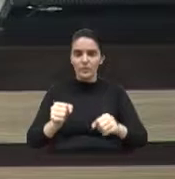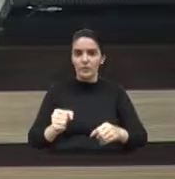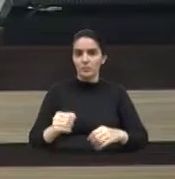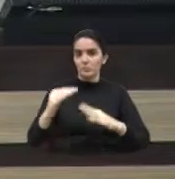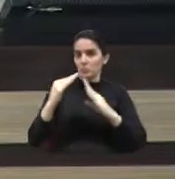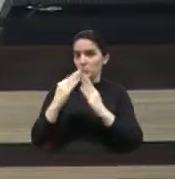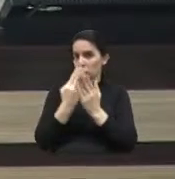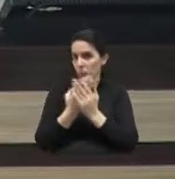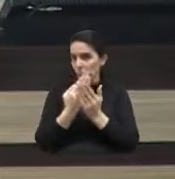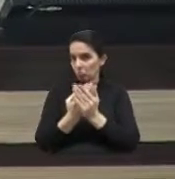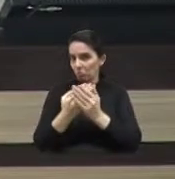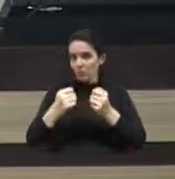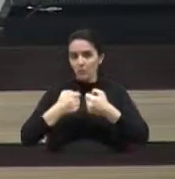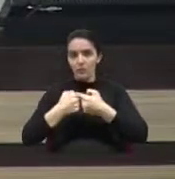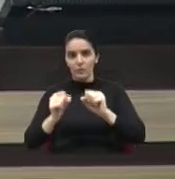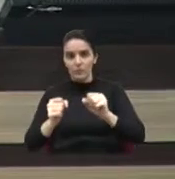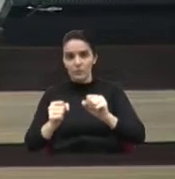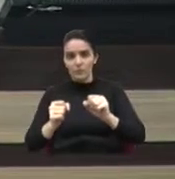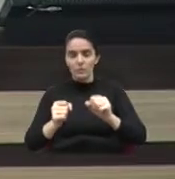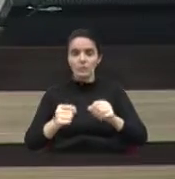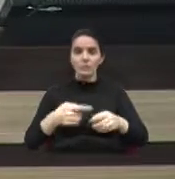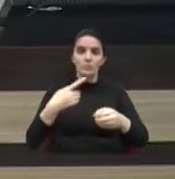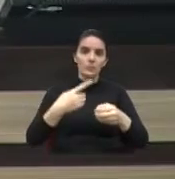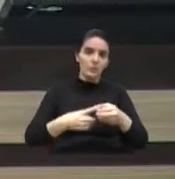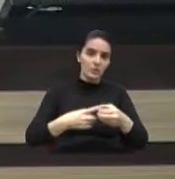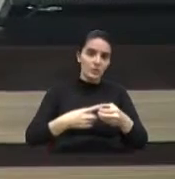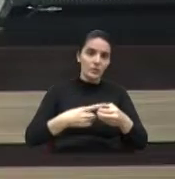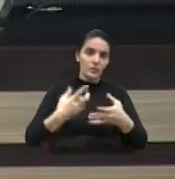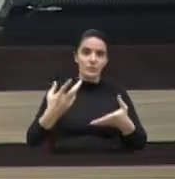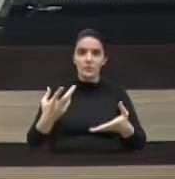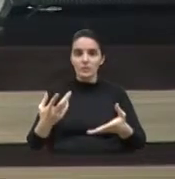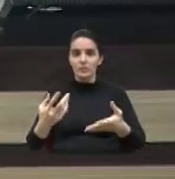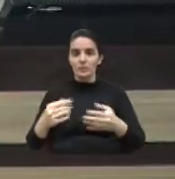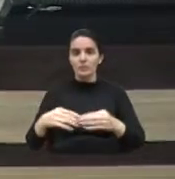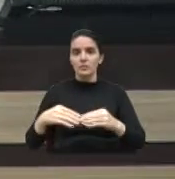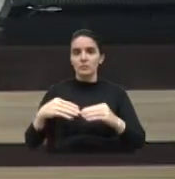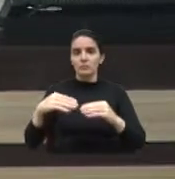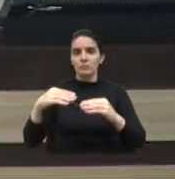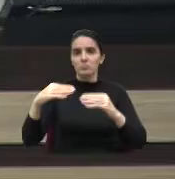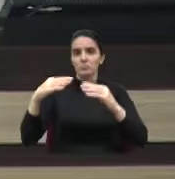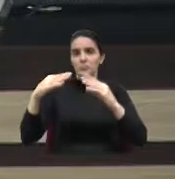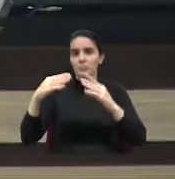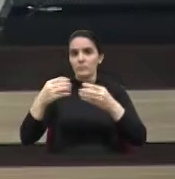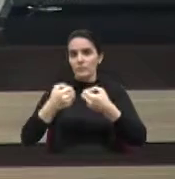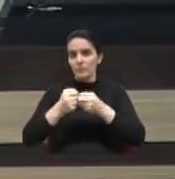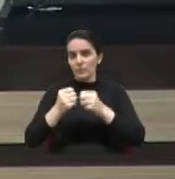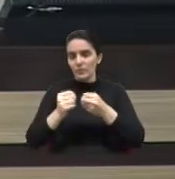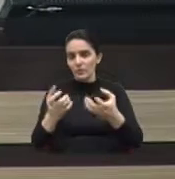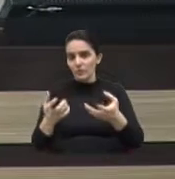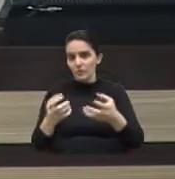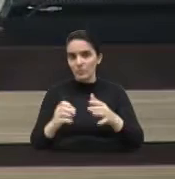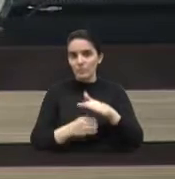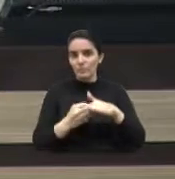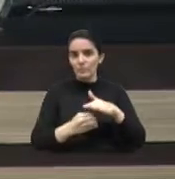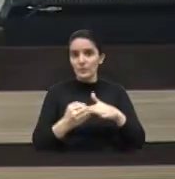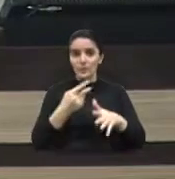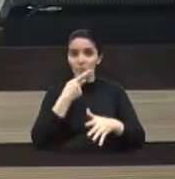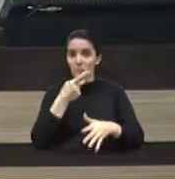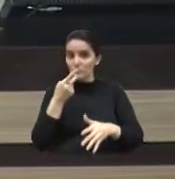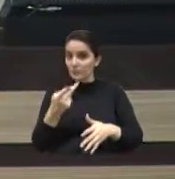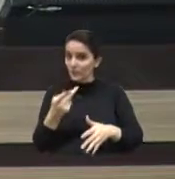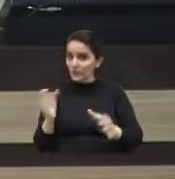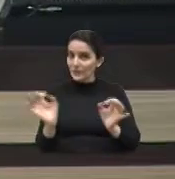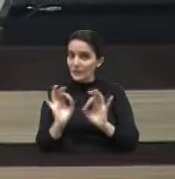transporte da aviação limeirense, isso é transporte de empresas, porque a senhora não fala aqui, eu estou dizendo, só estou